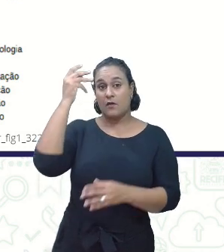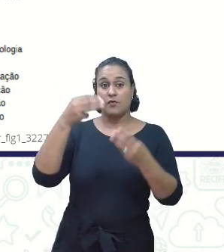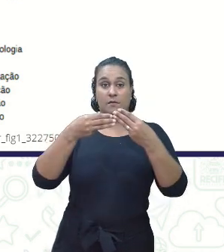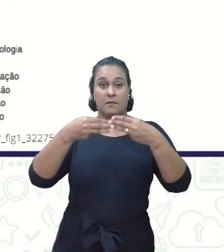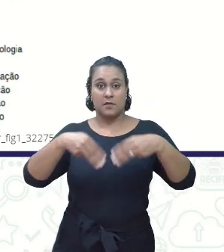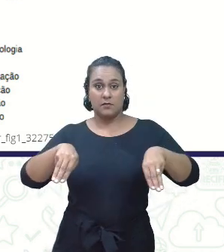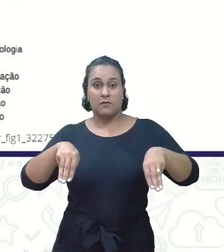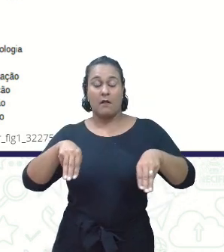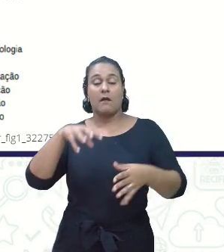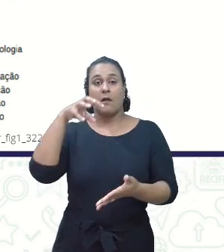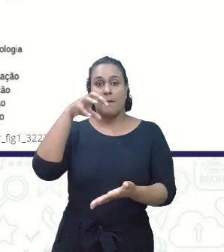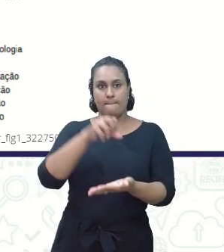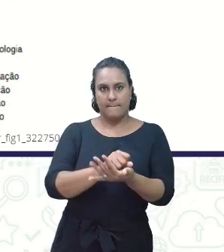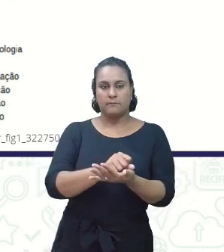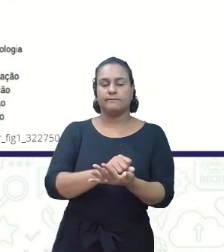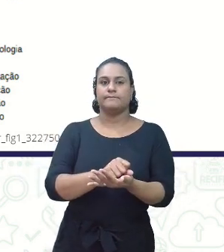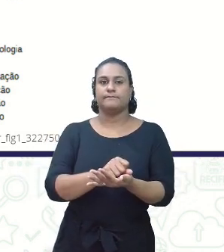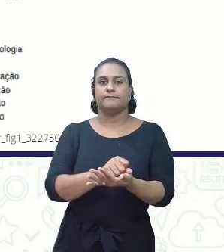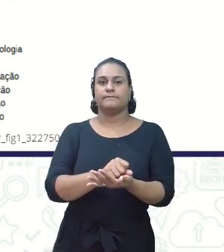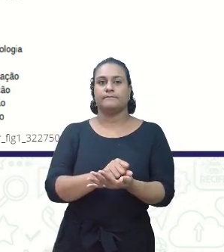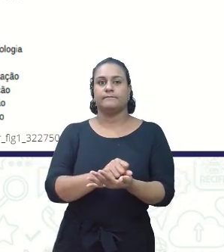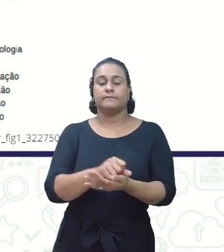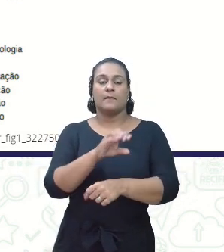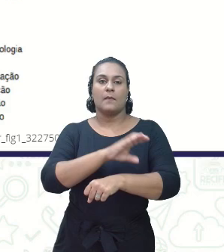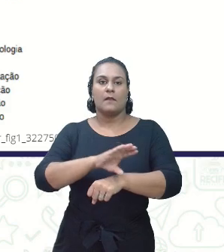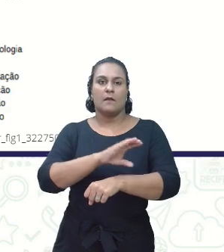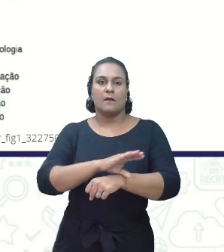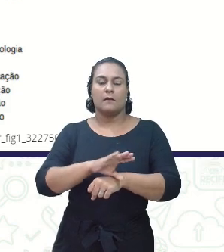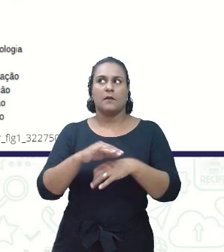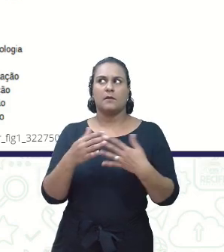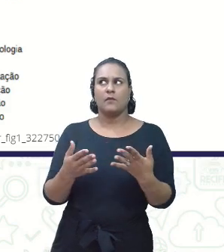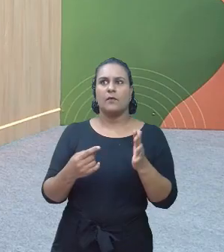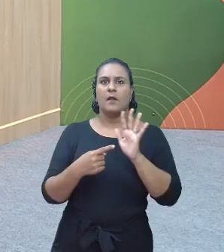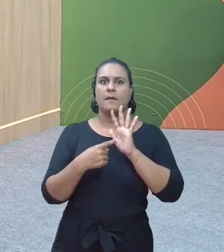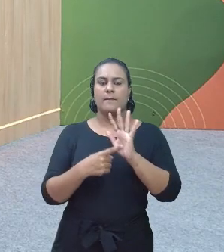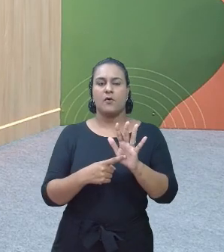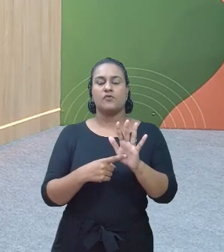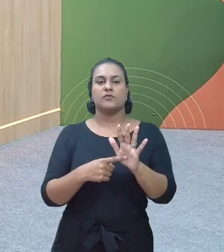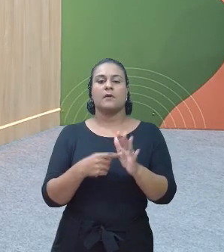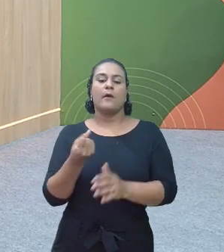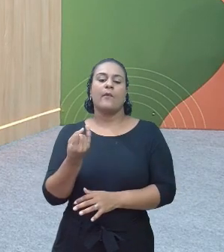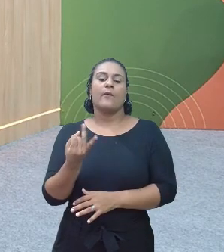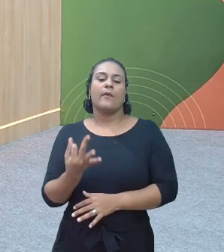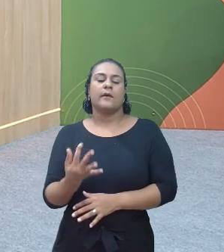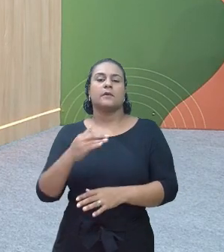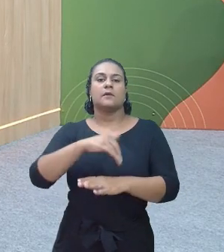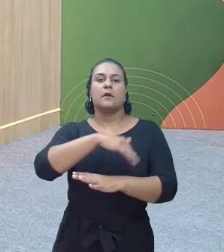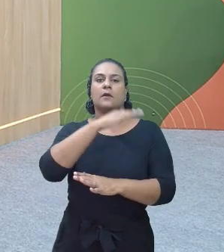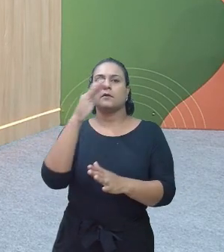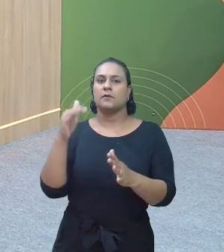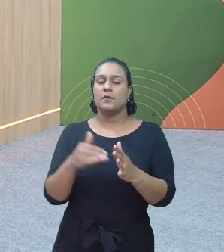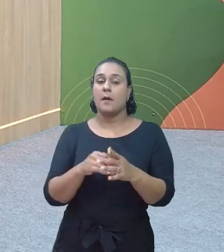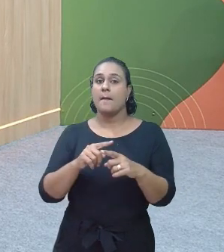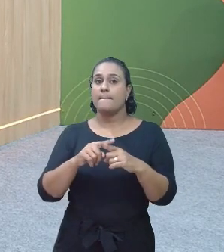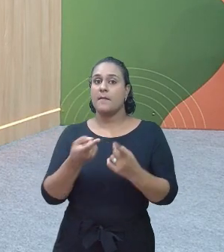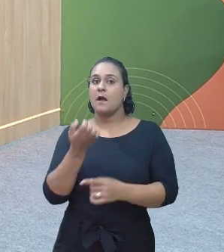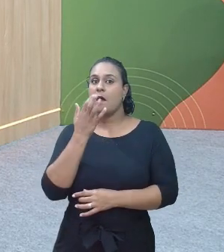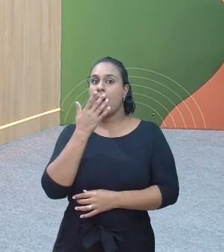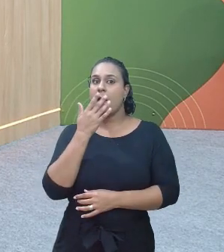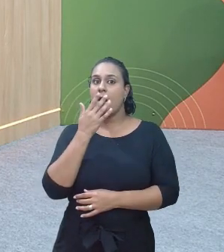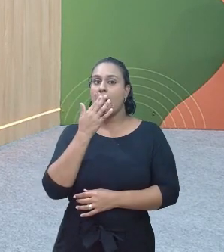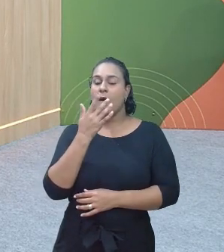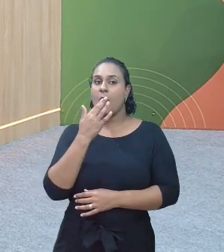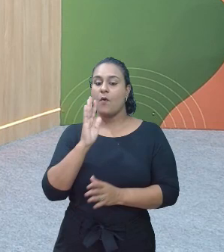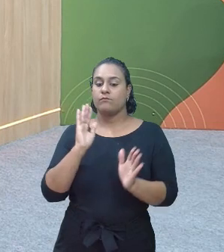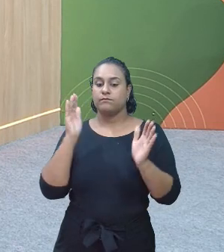matriculados nesse curso. Só que além de dar essa quantidade total, ele coloca para a gente a cor referente ao